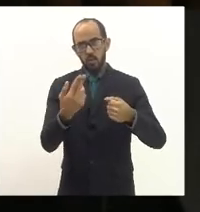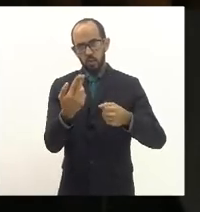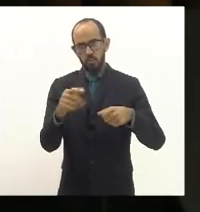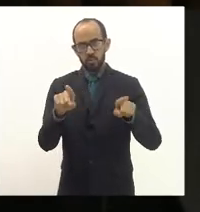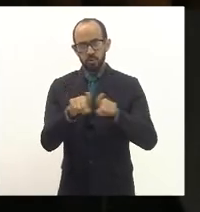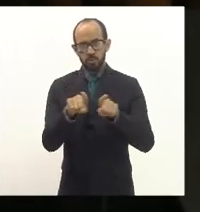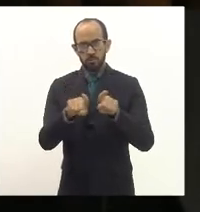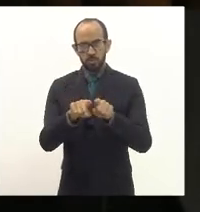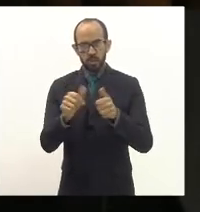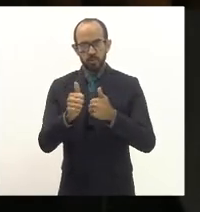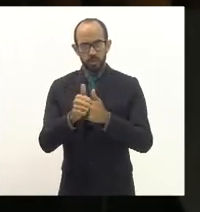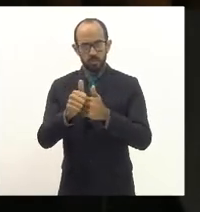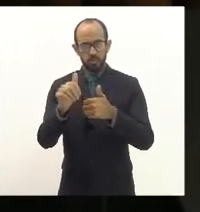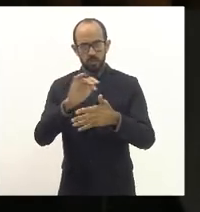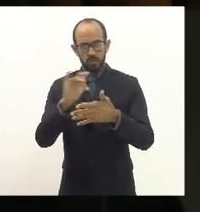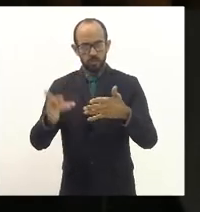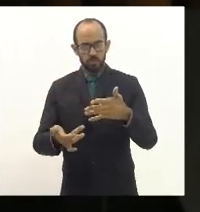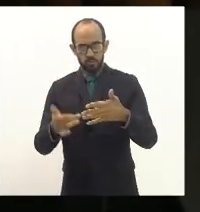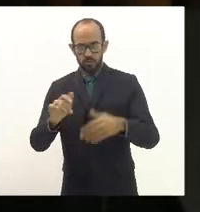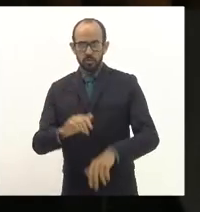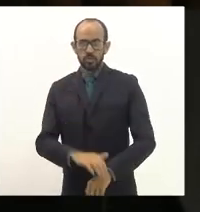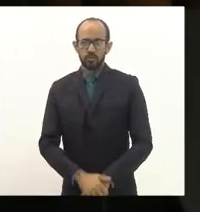nos acompanham nas redes sociais.